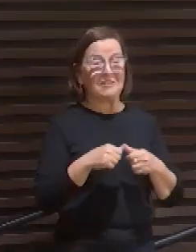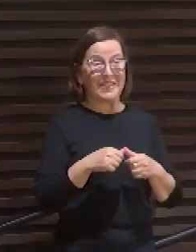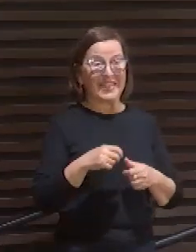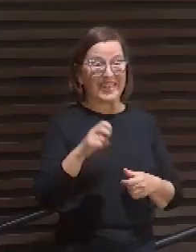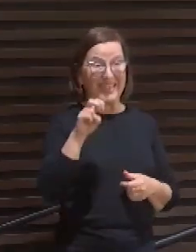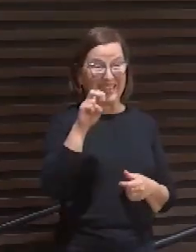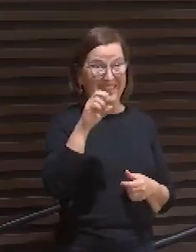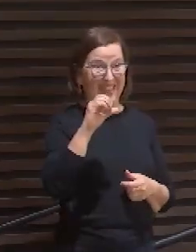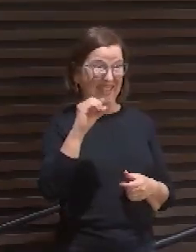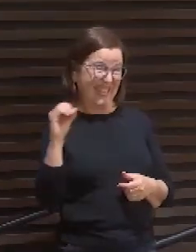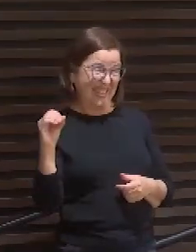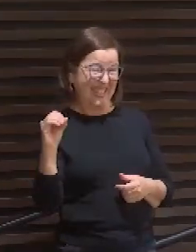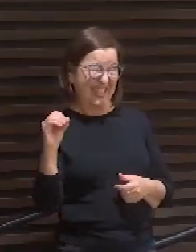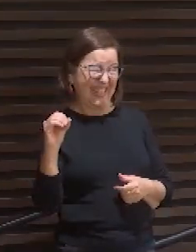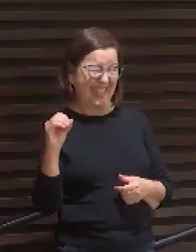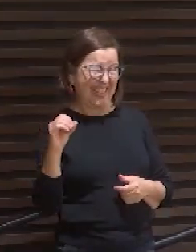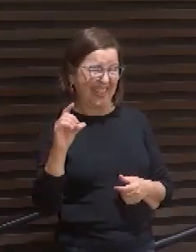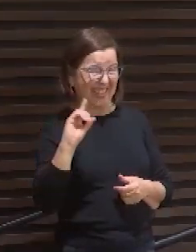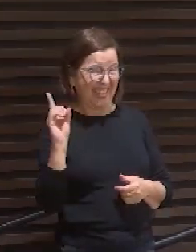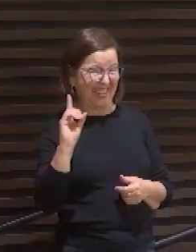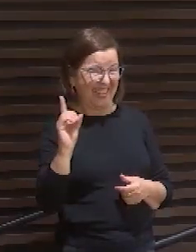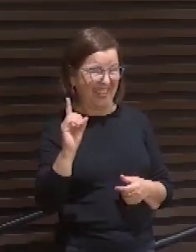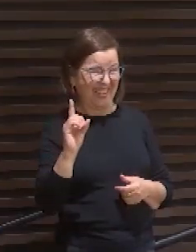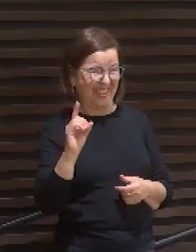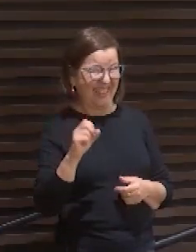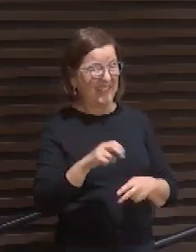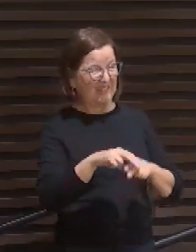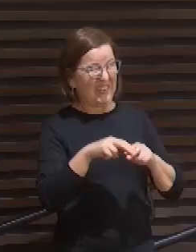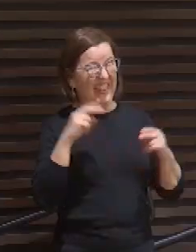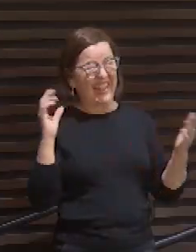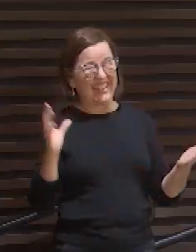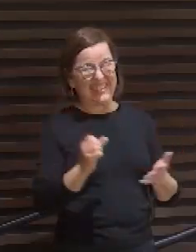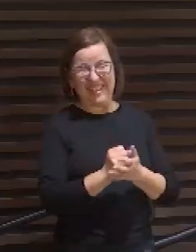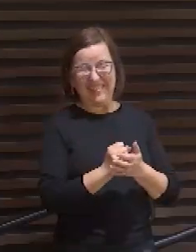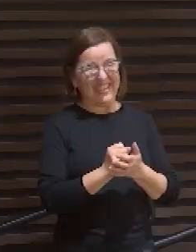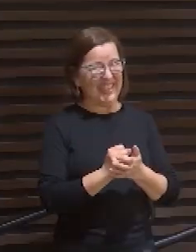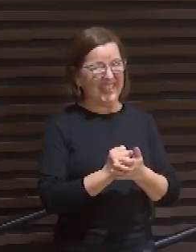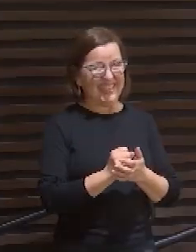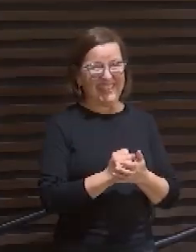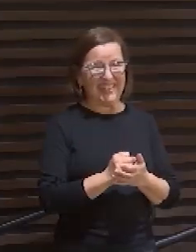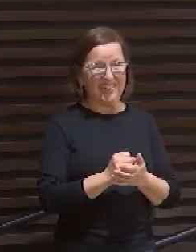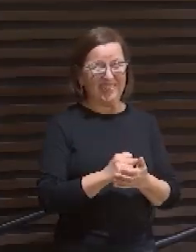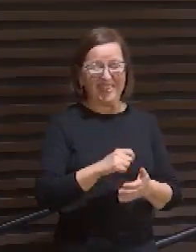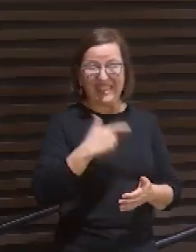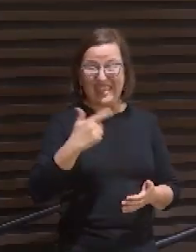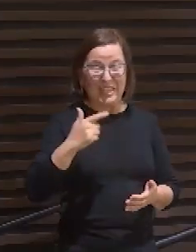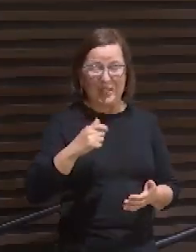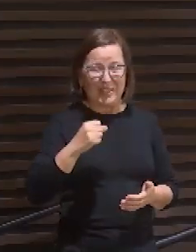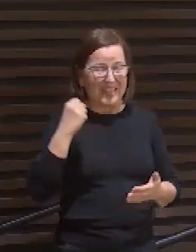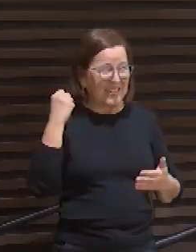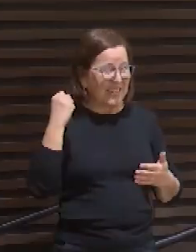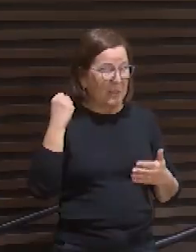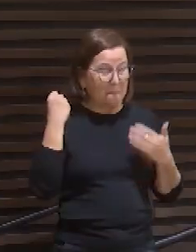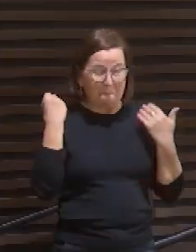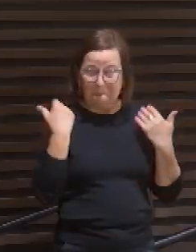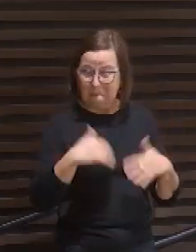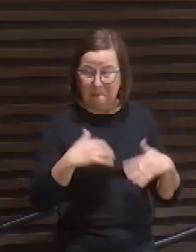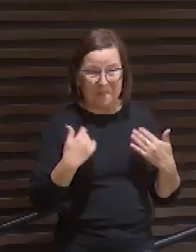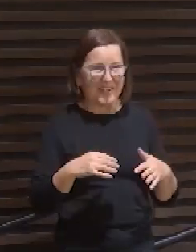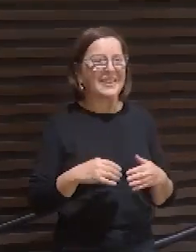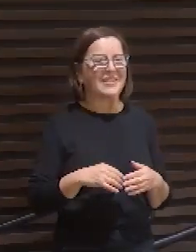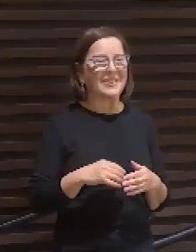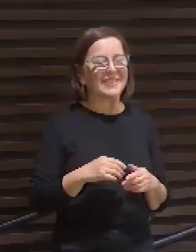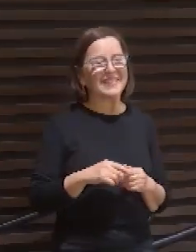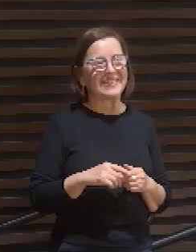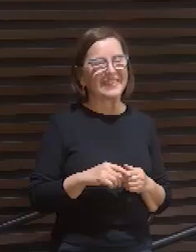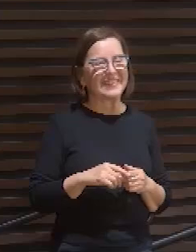de lambuja de uma salvação que não tem preço. Ele fez uma salvação que nos